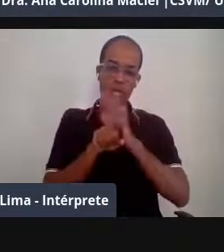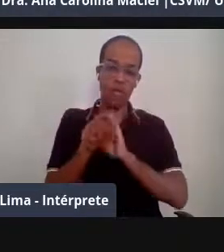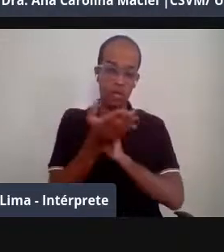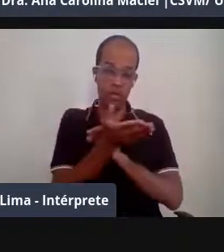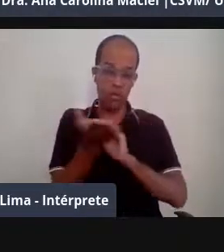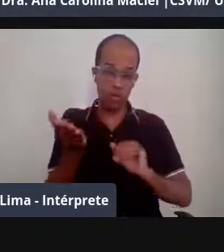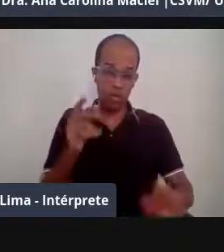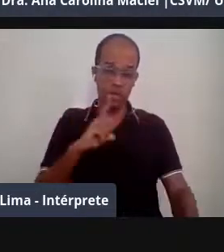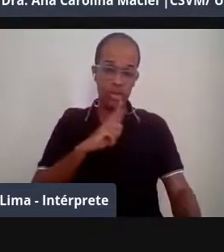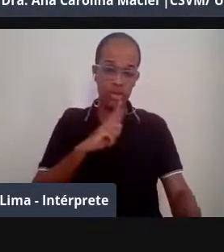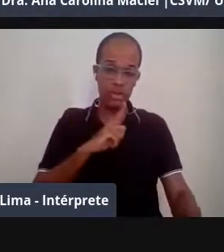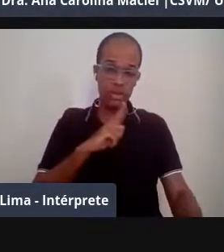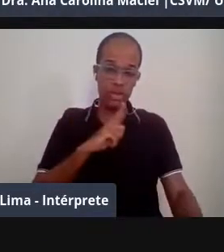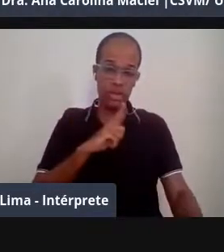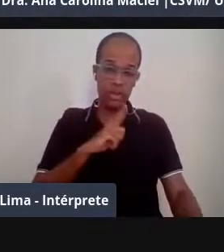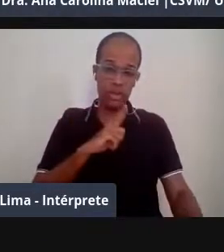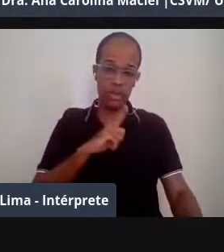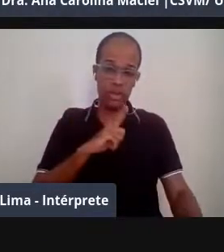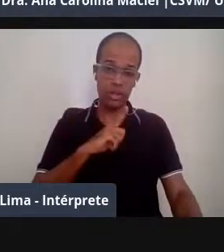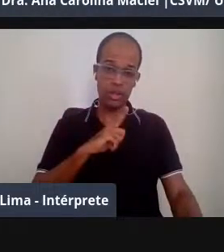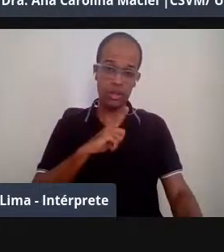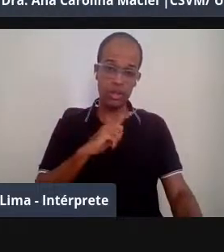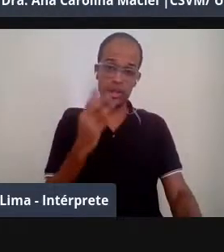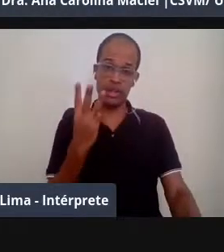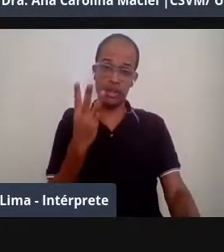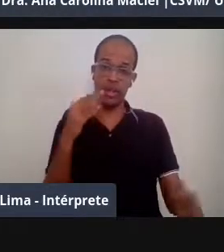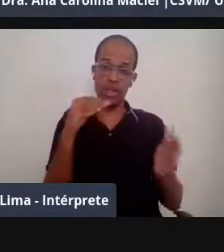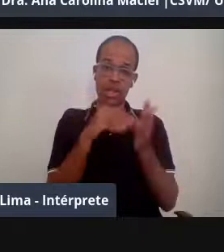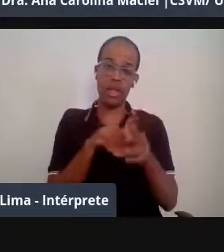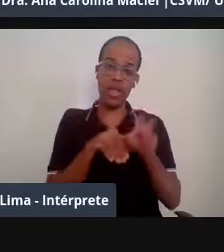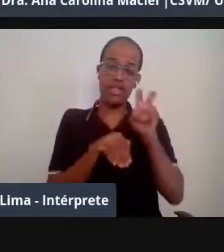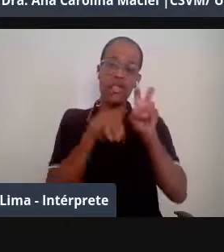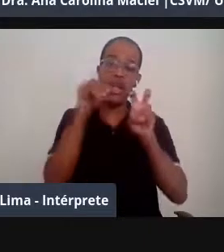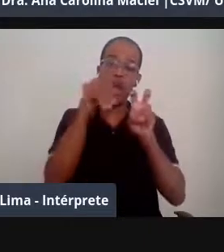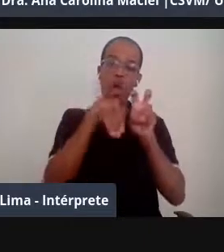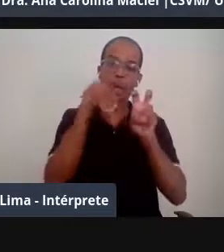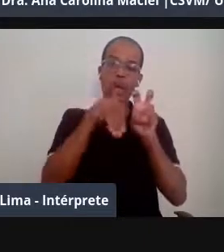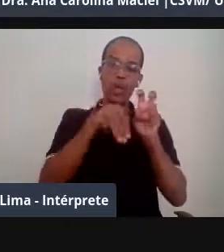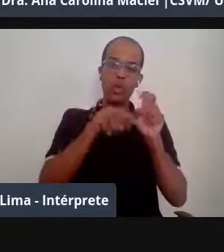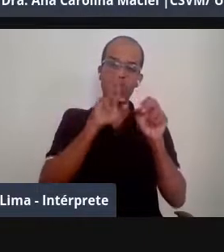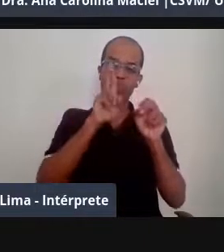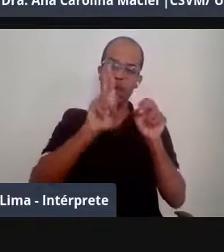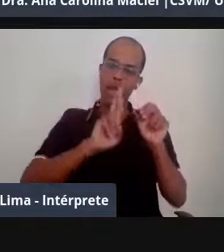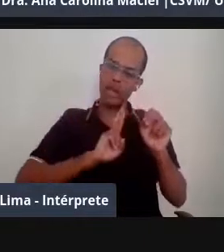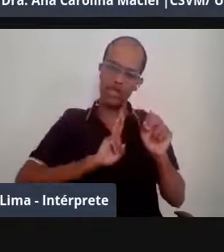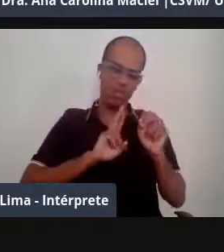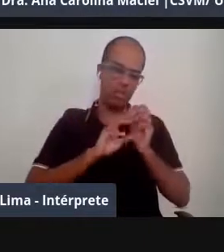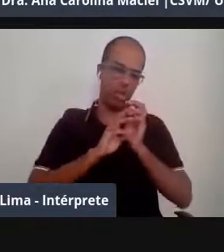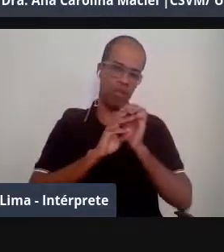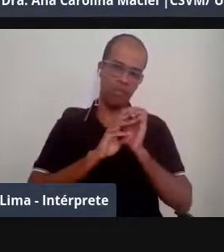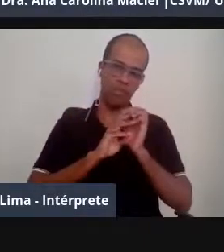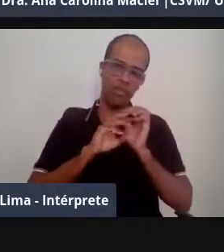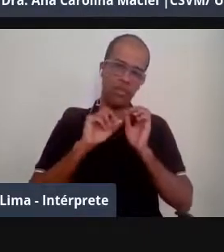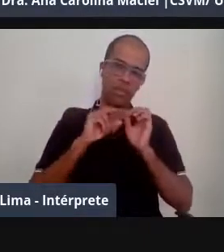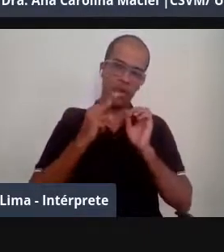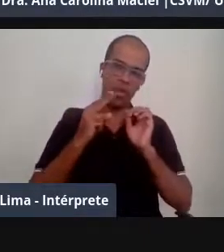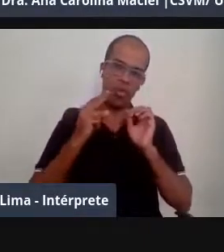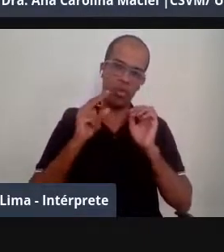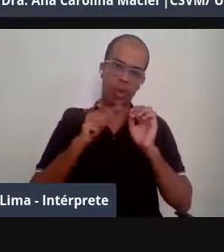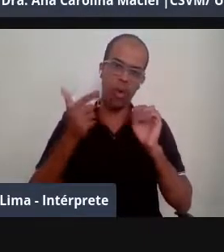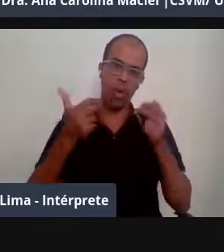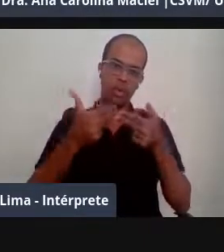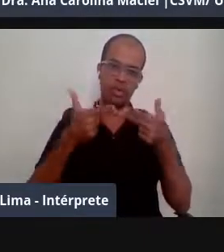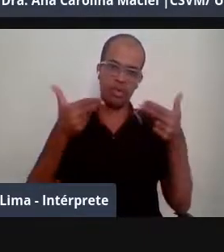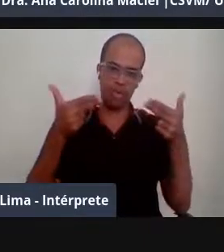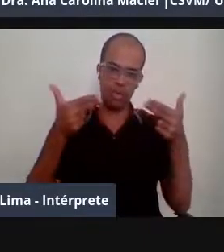vocês tem de 3 a 5 minutos para respondê-las ou para colocar outras questões que entendam